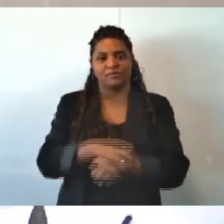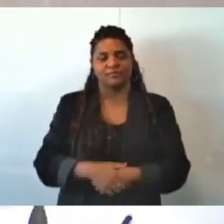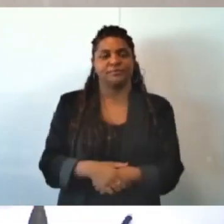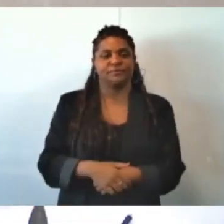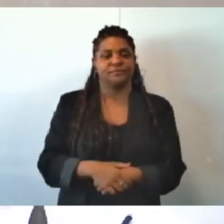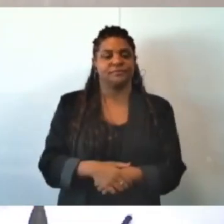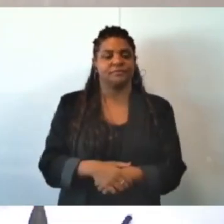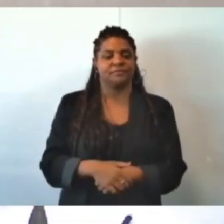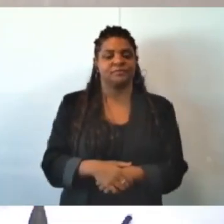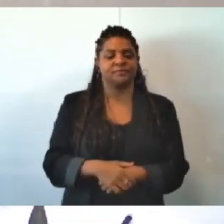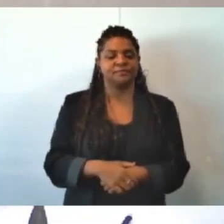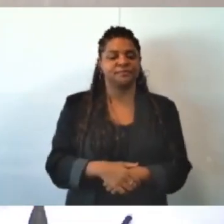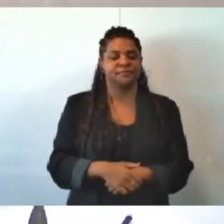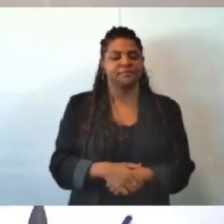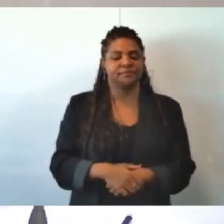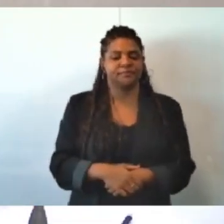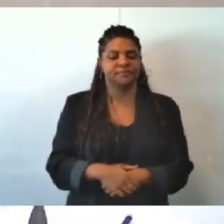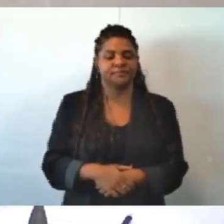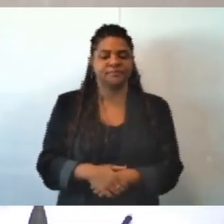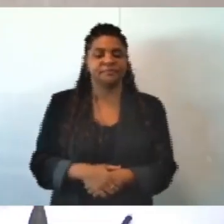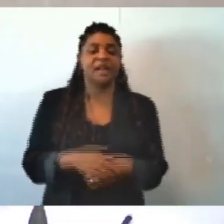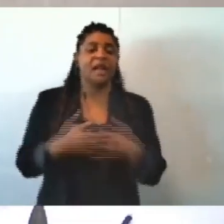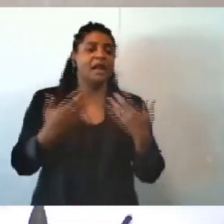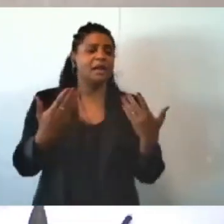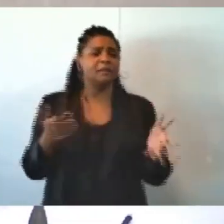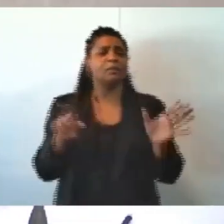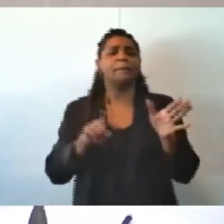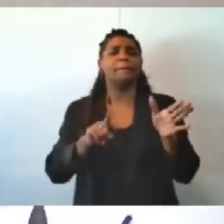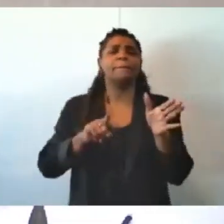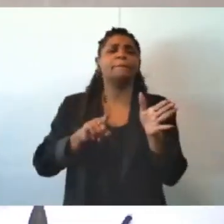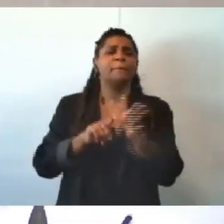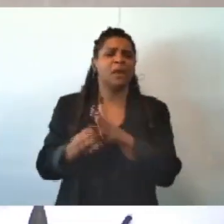Então, a pergunta é, será que